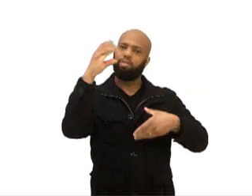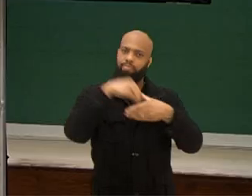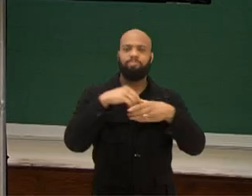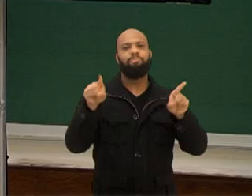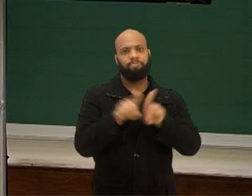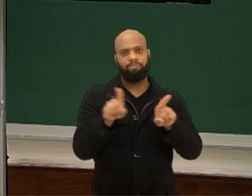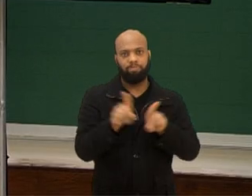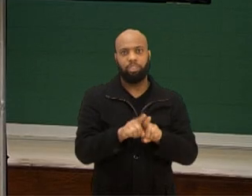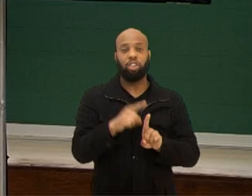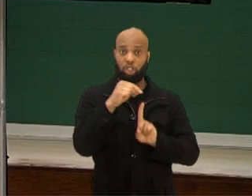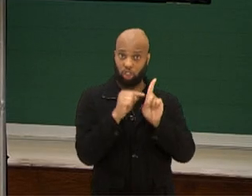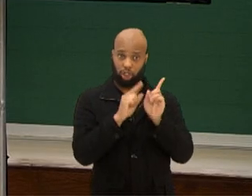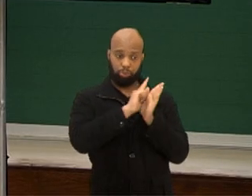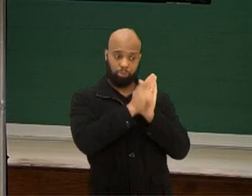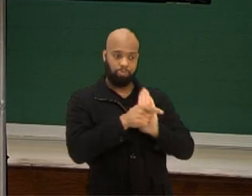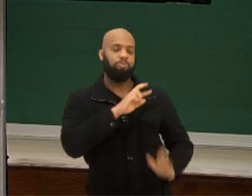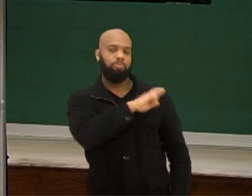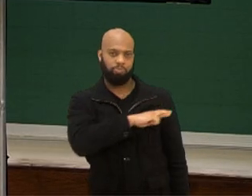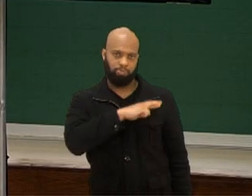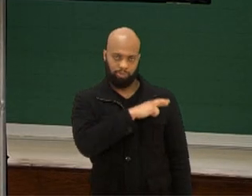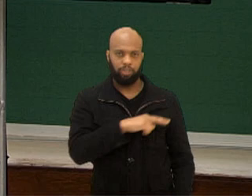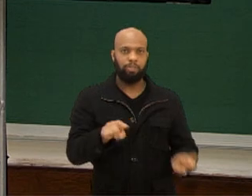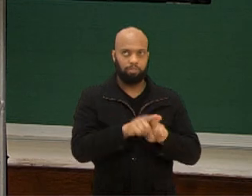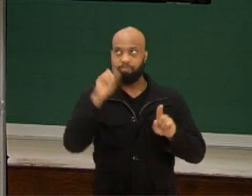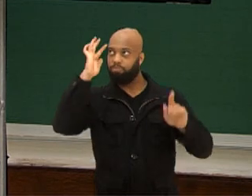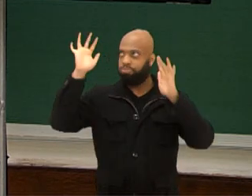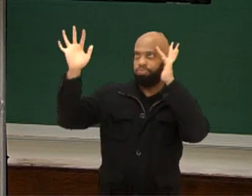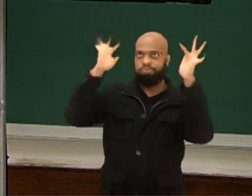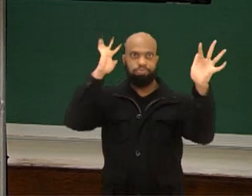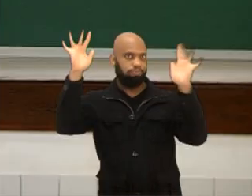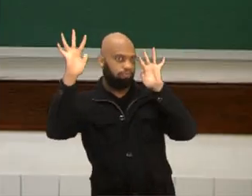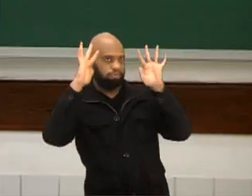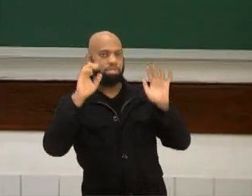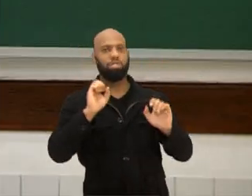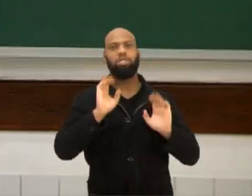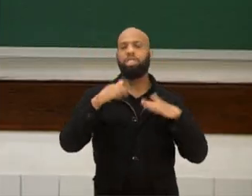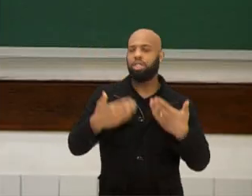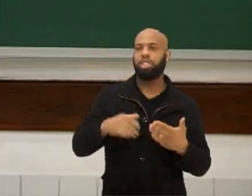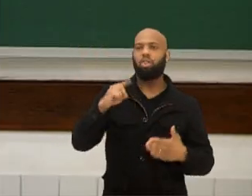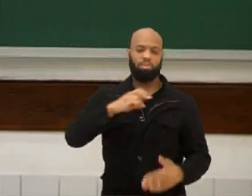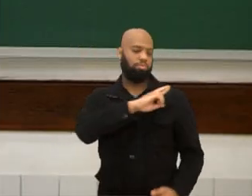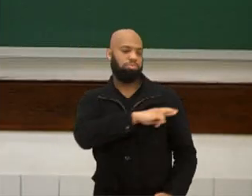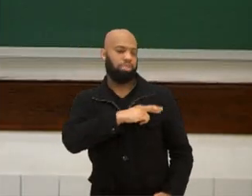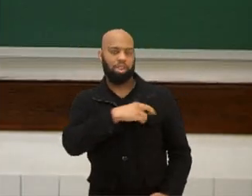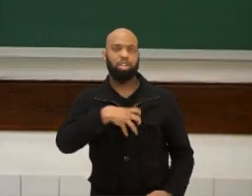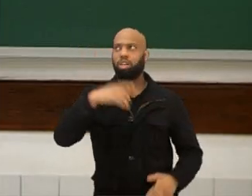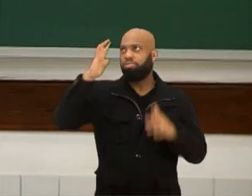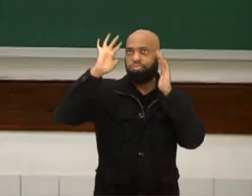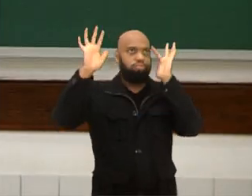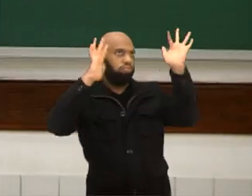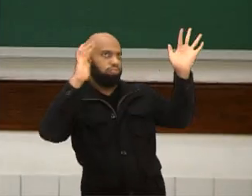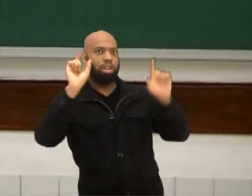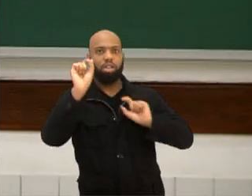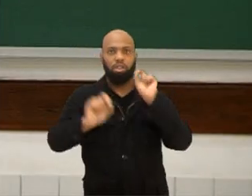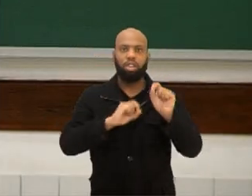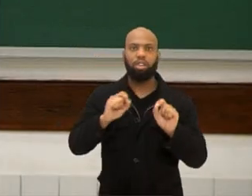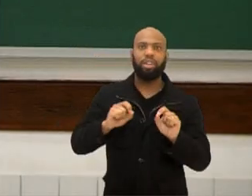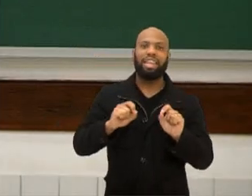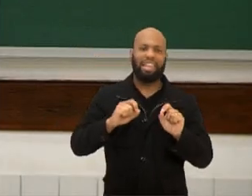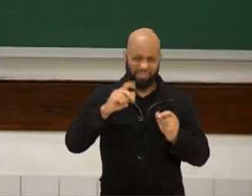ali nesse romance de fantasia. Então você vai pensar assim, que o romance de fantasia é exatamente aquilo que